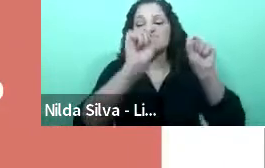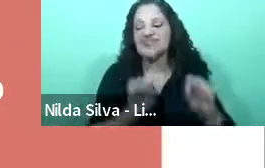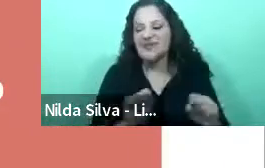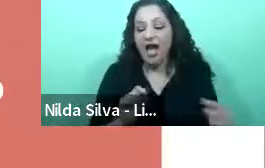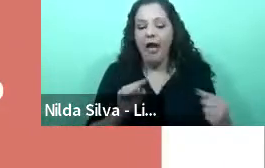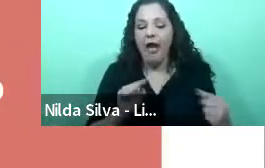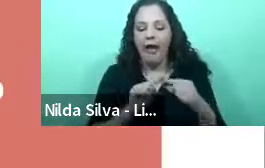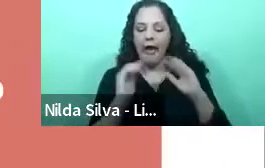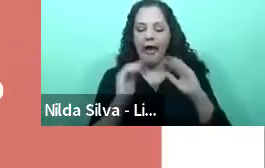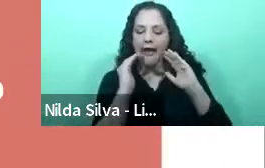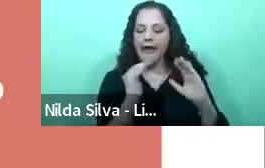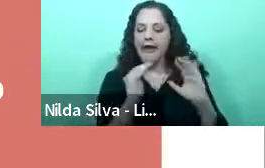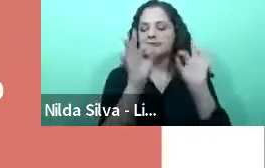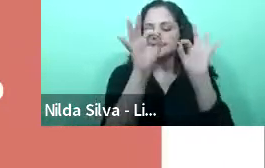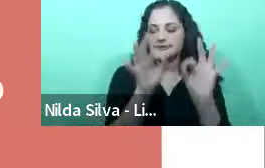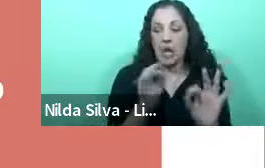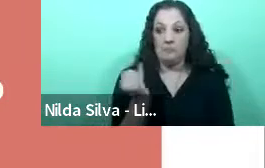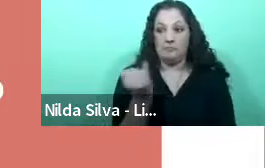Nesse sentido,